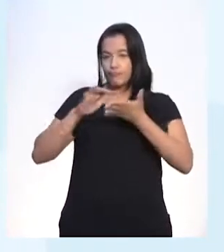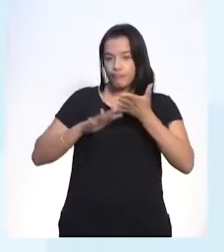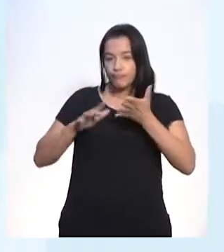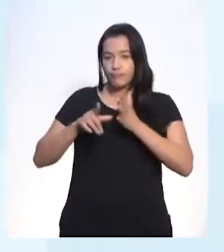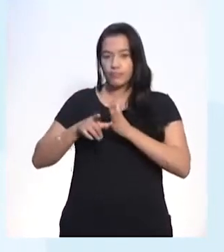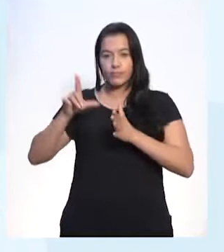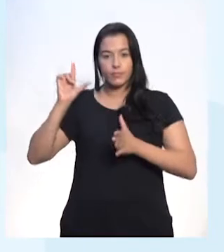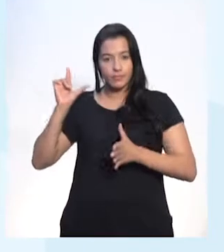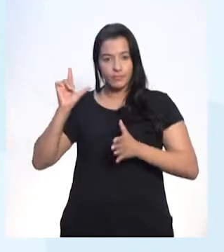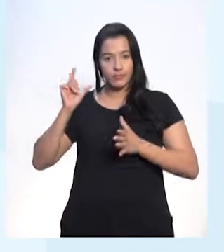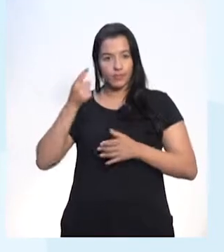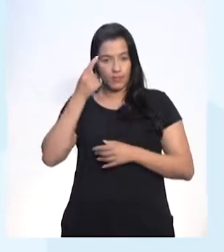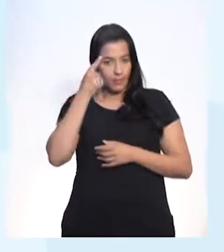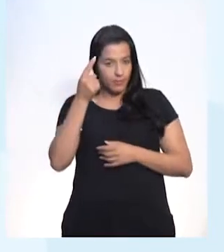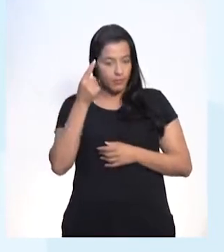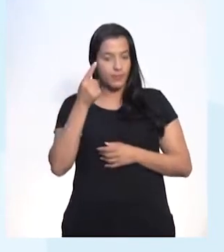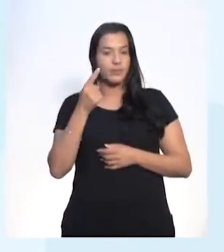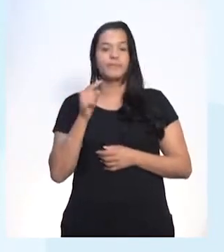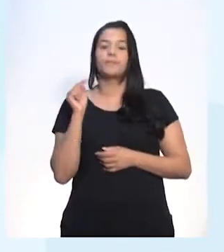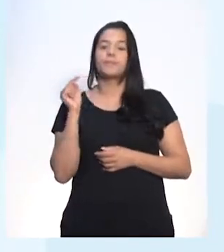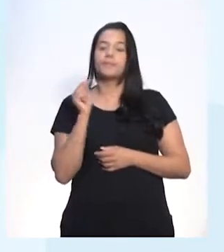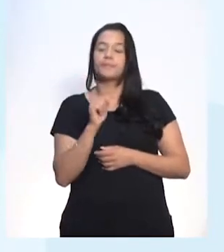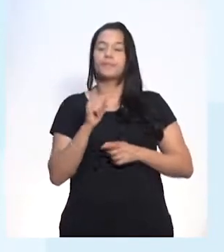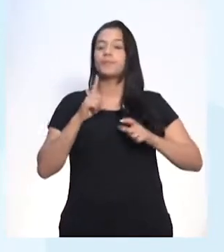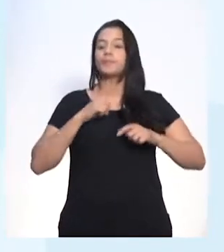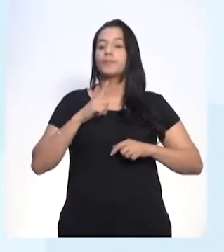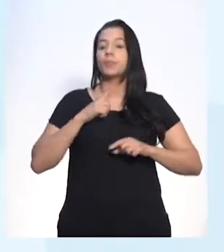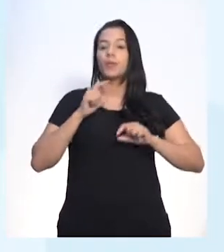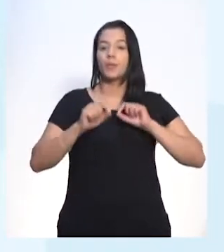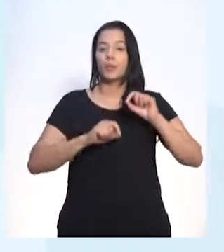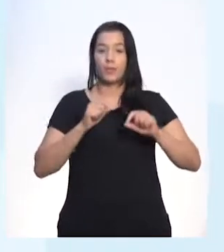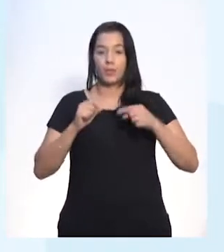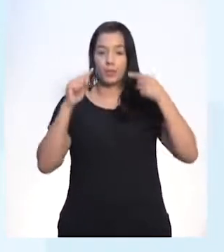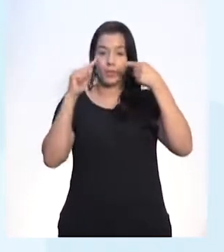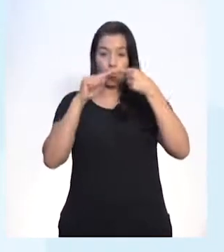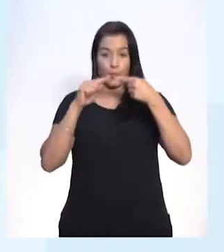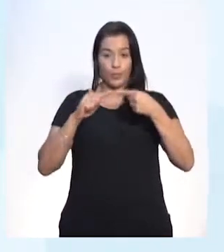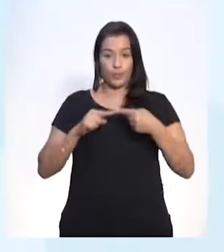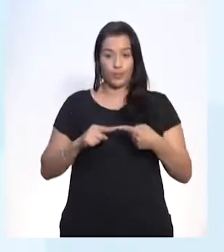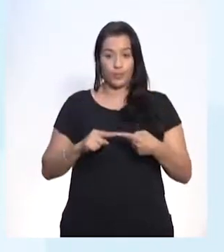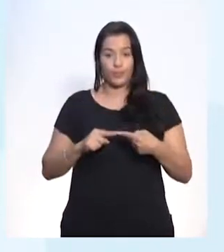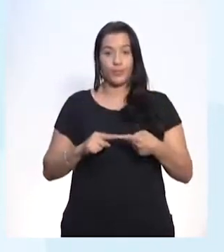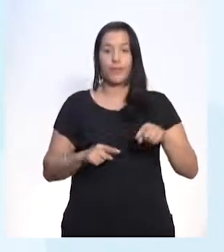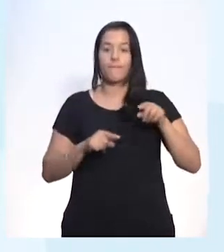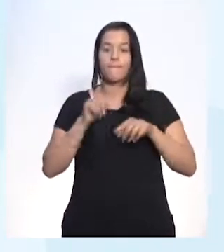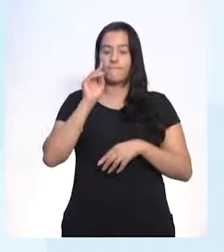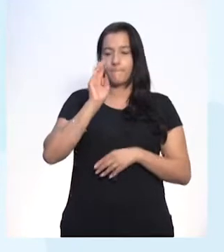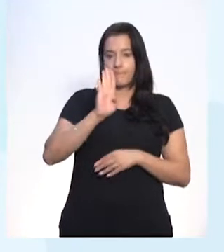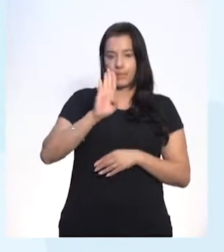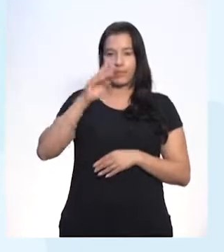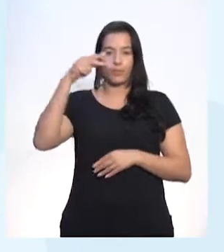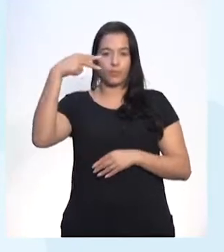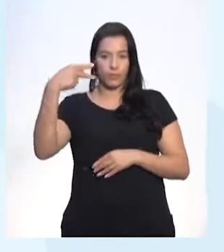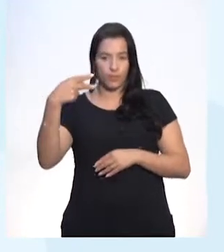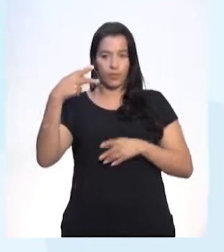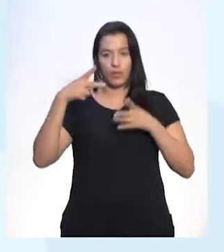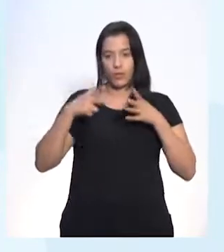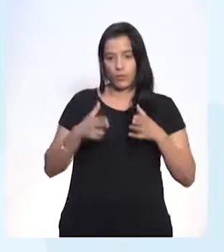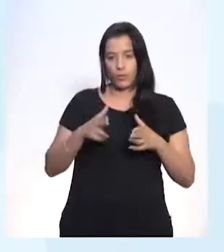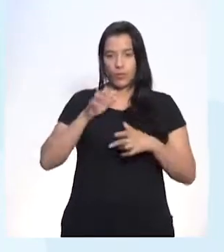da atividade anterior? Lá, a gente não tinha uma relação B ao quadrado, que é igual